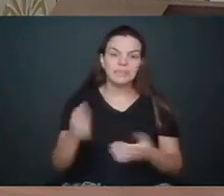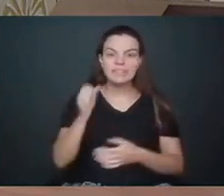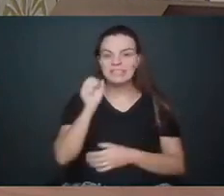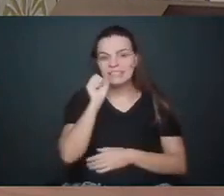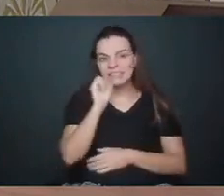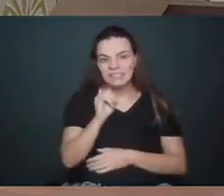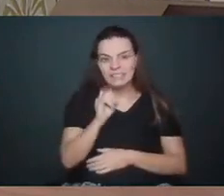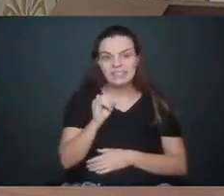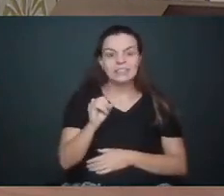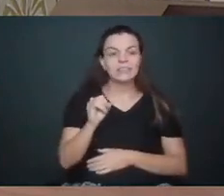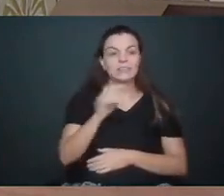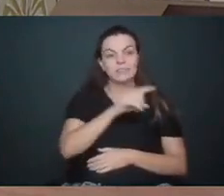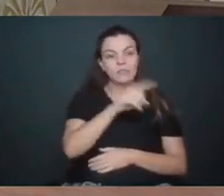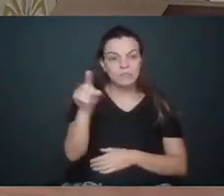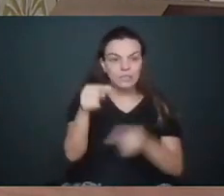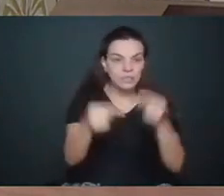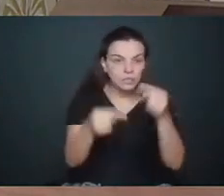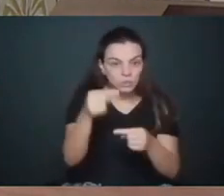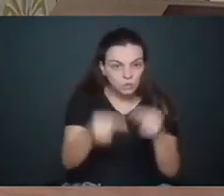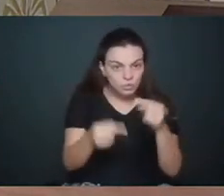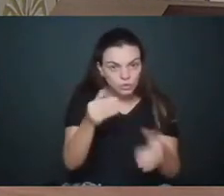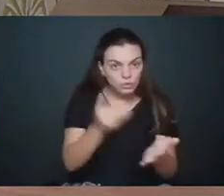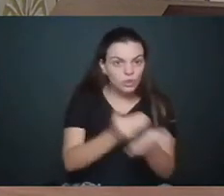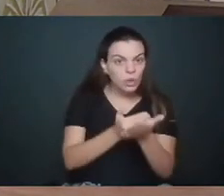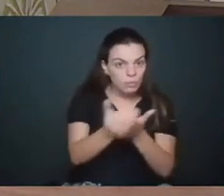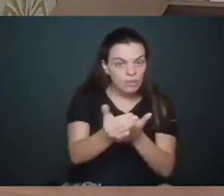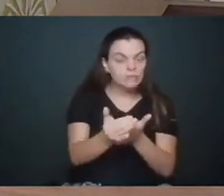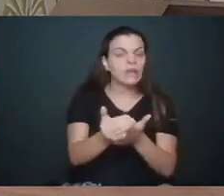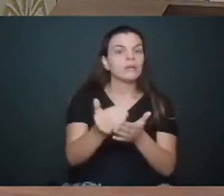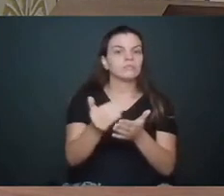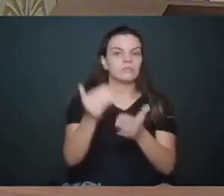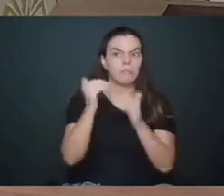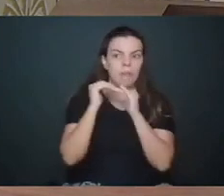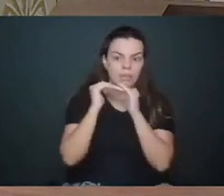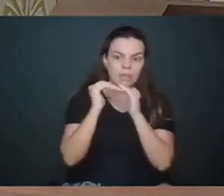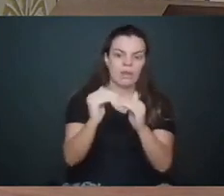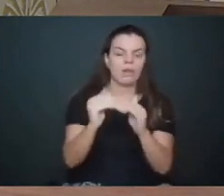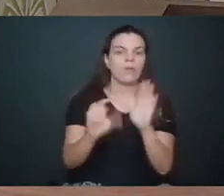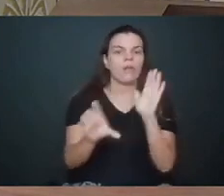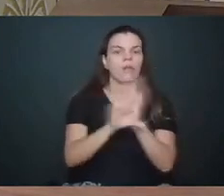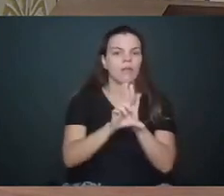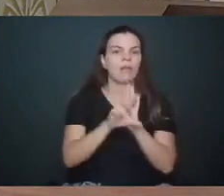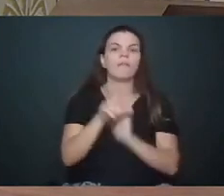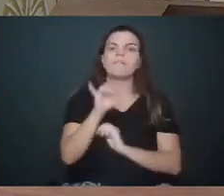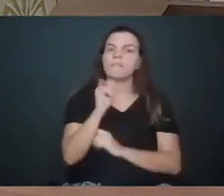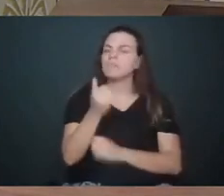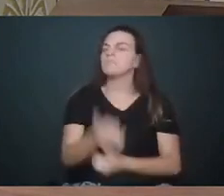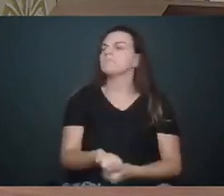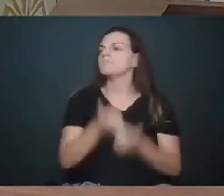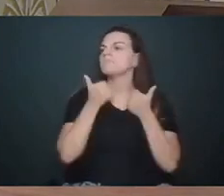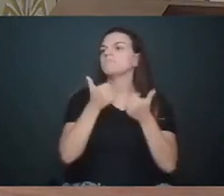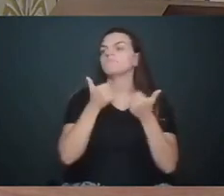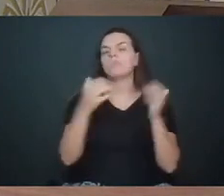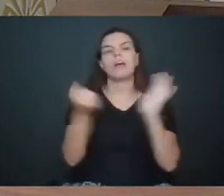se vocês discutirem isso e padronizar, essa legislatura vai ficar na história de Curitiba.